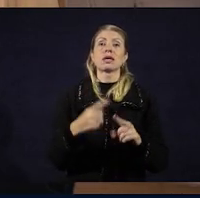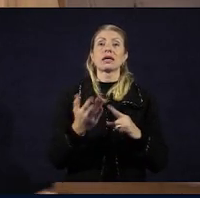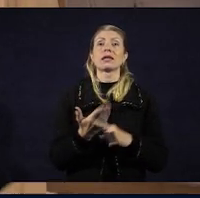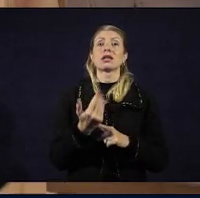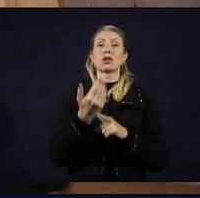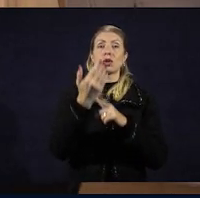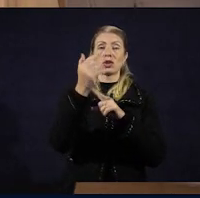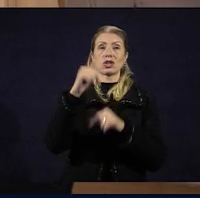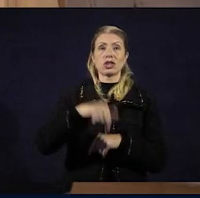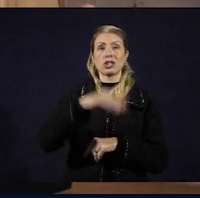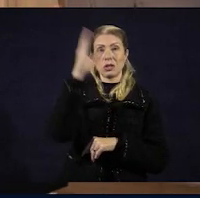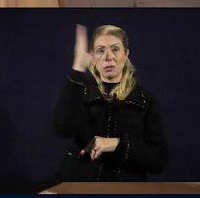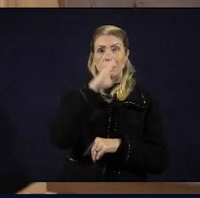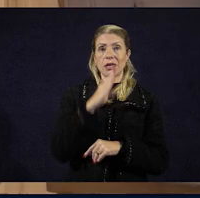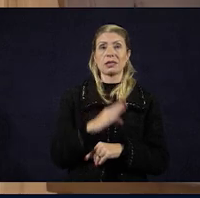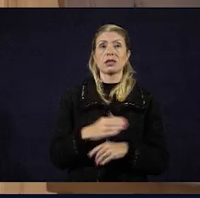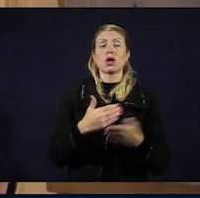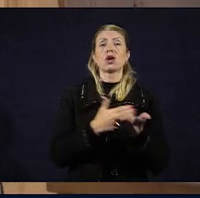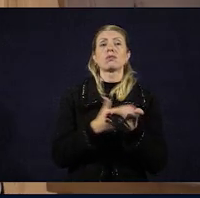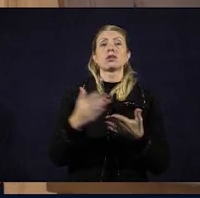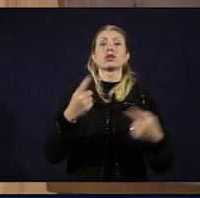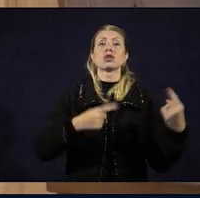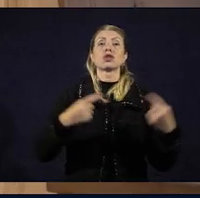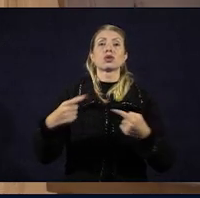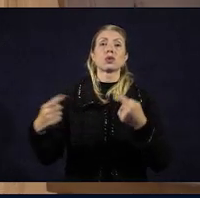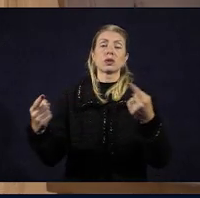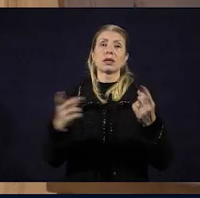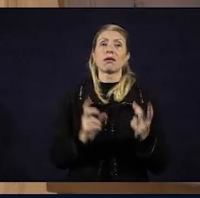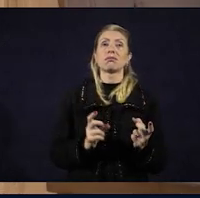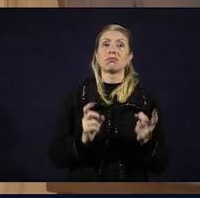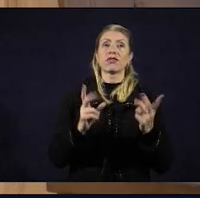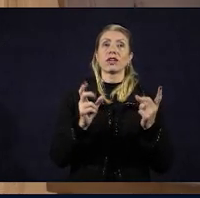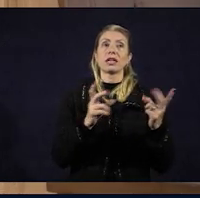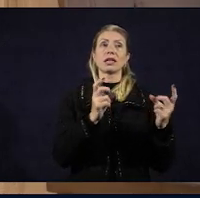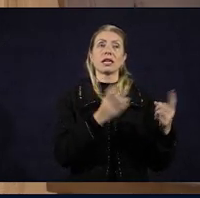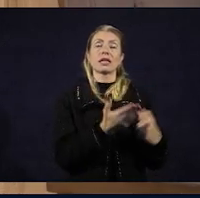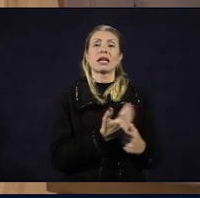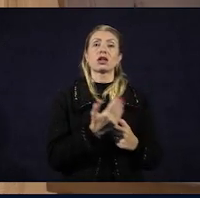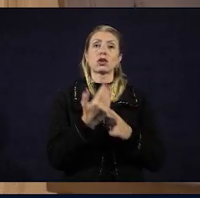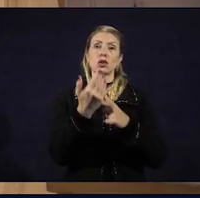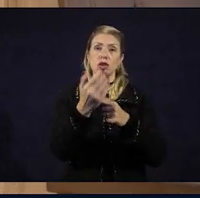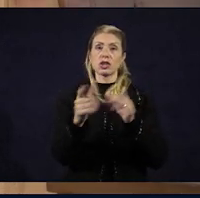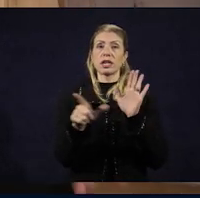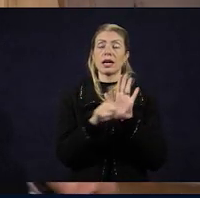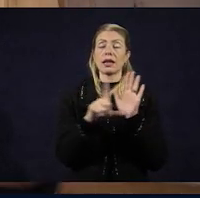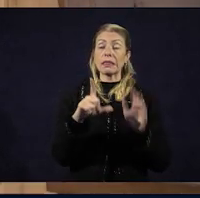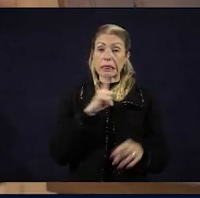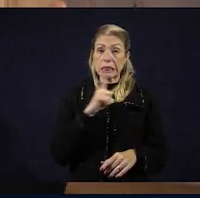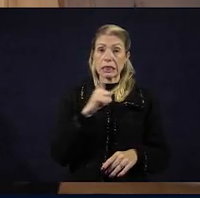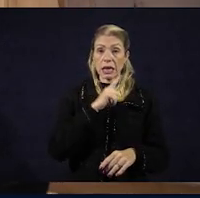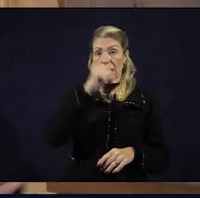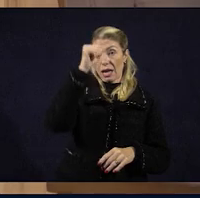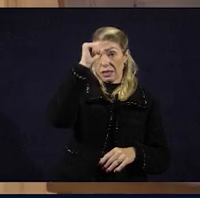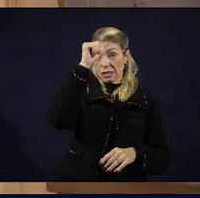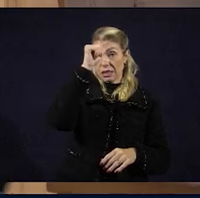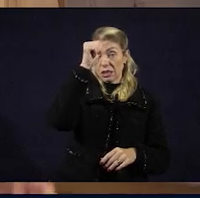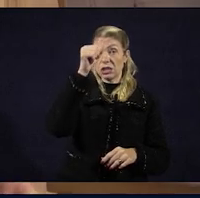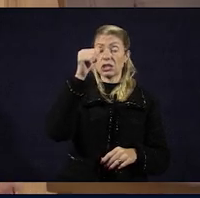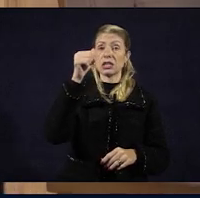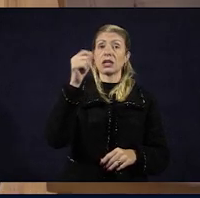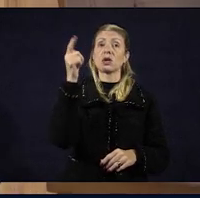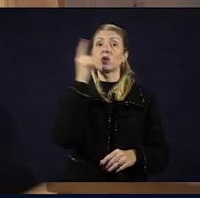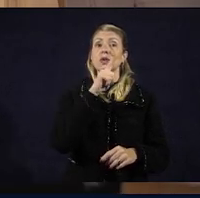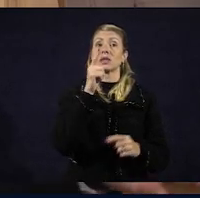tecnologia brasileira a gente começou agora a discutir exportar a tecnologia tem Usina indiana querendo a gente patente ou a tecnologia